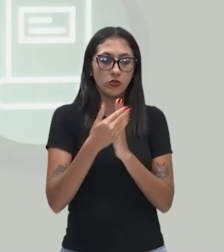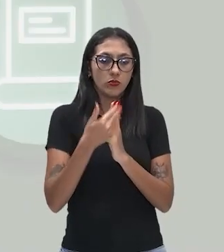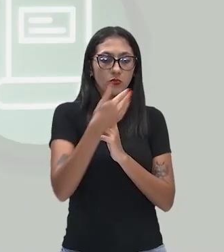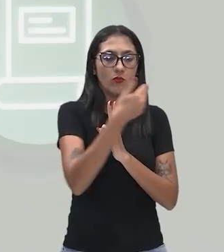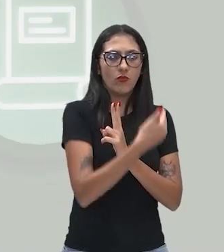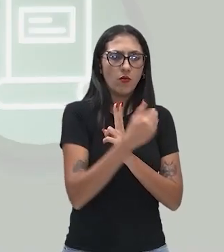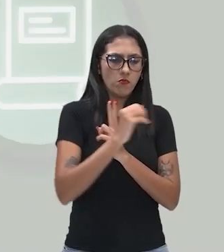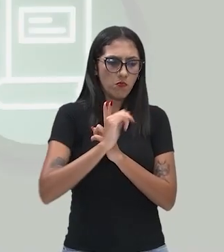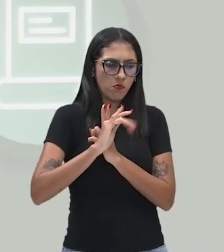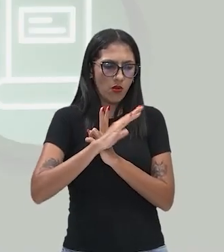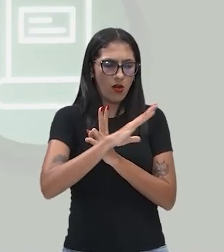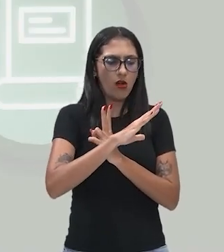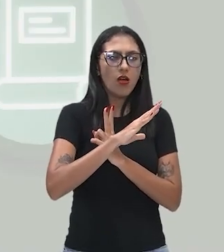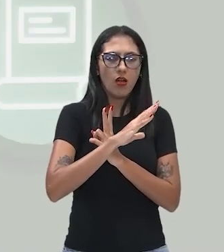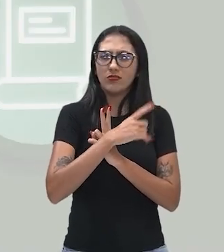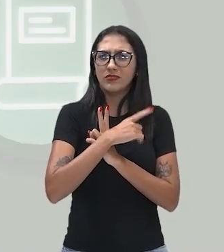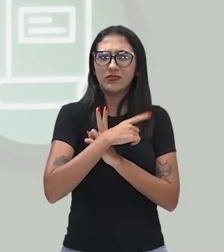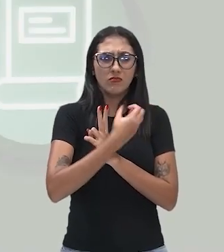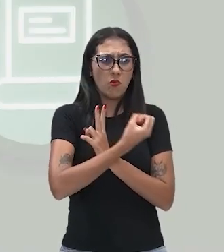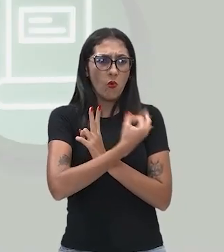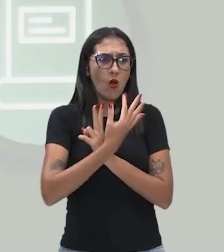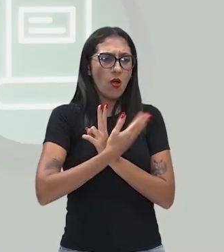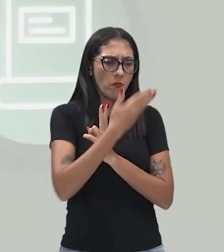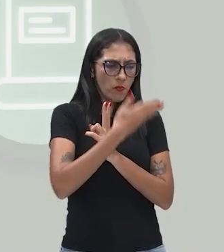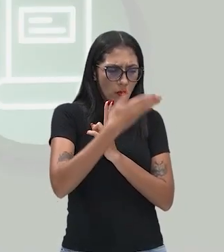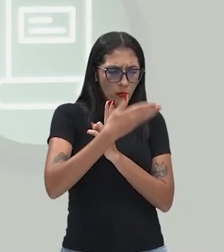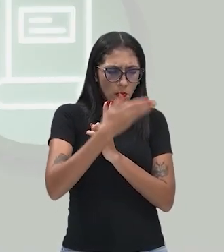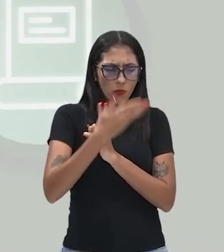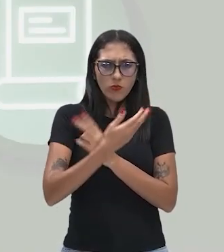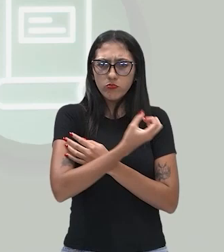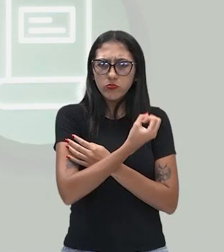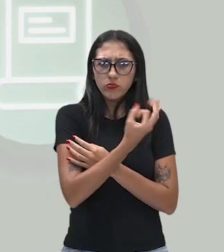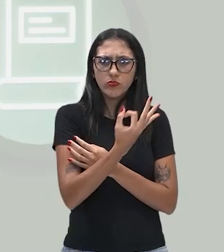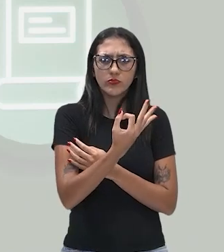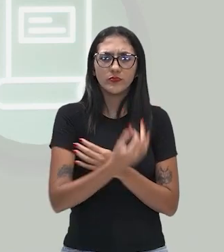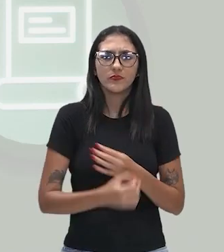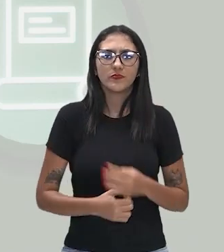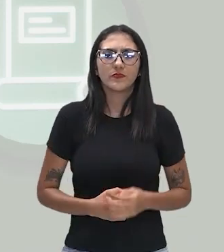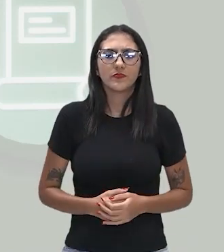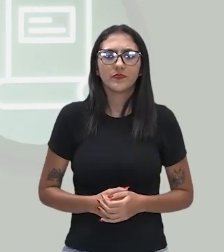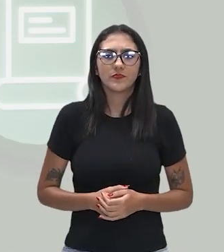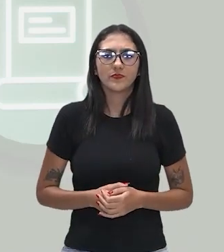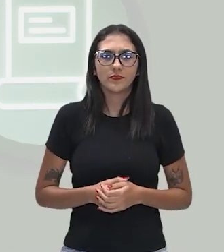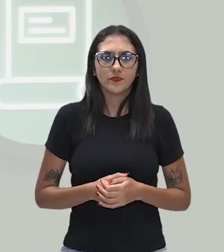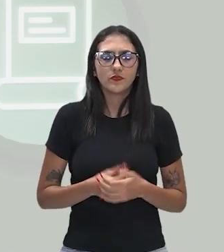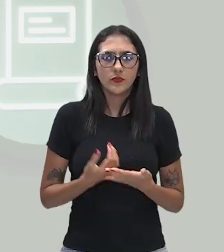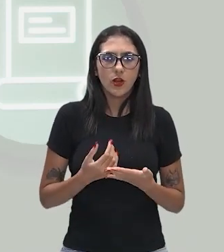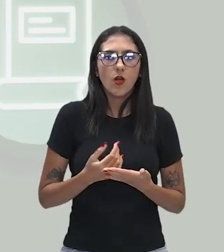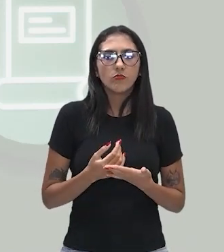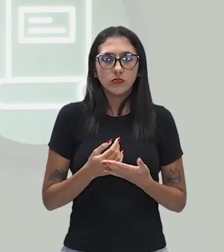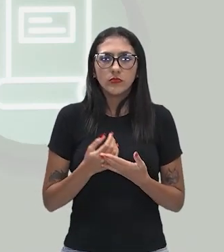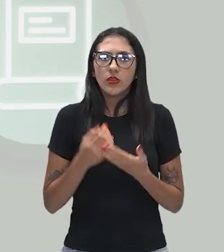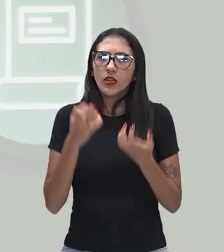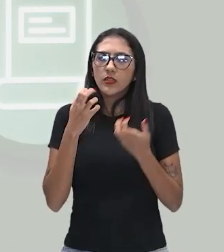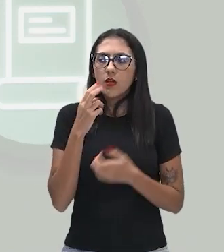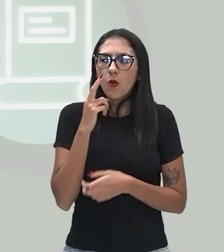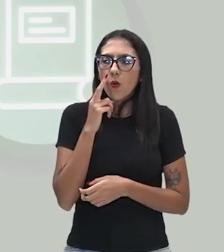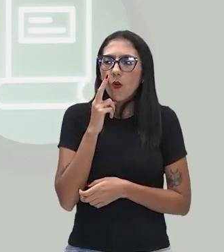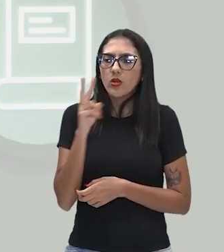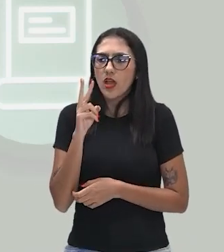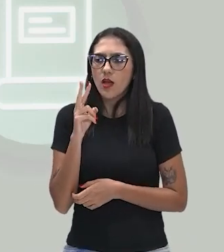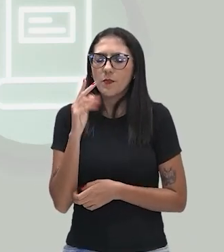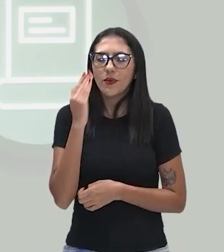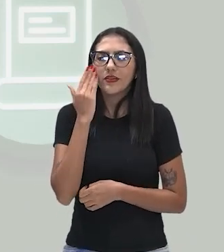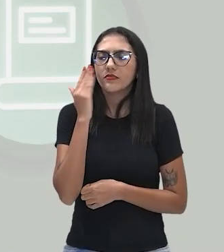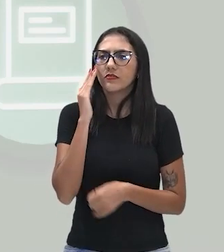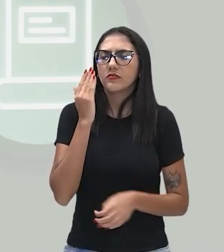fosse uma luz. Ela funciona como se fosse uma luz. E as pessoas quiseram olhar para aquela bolinha para tentar entender o